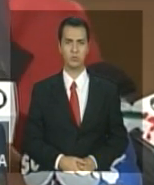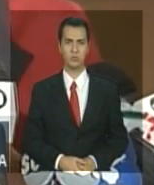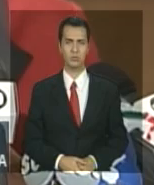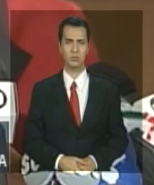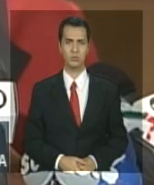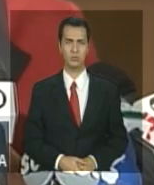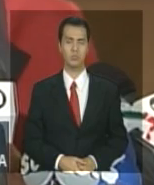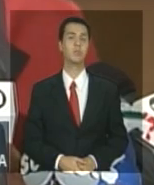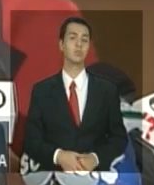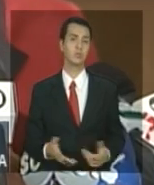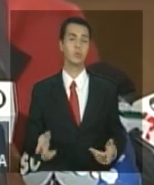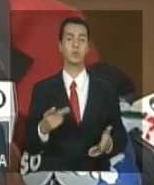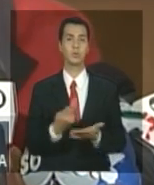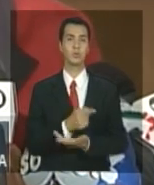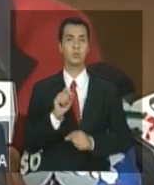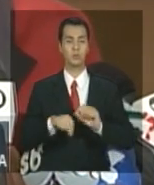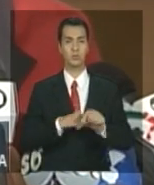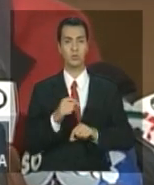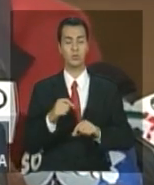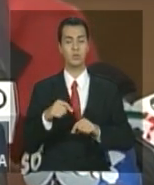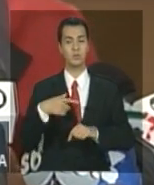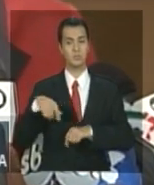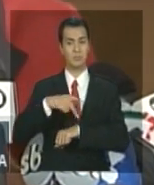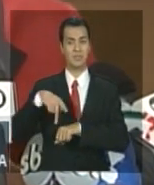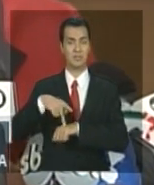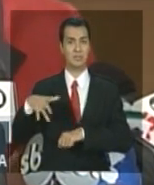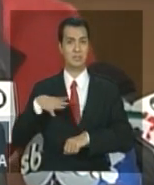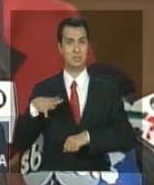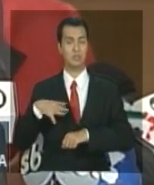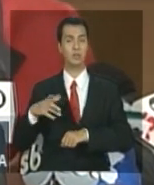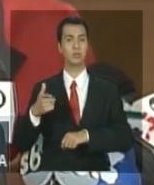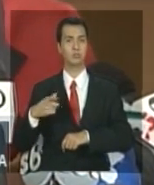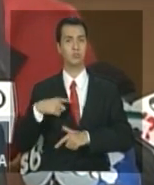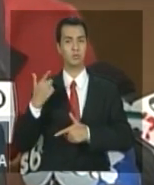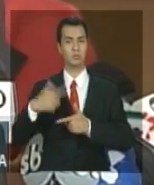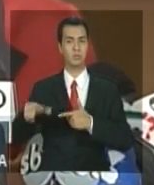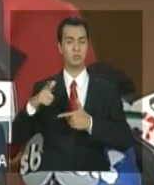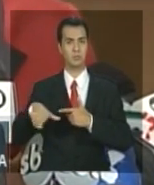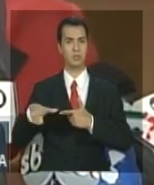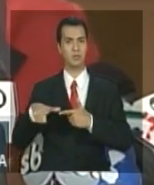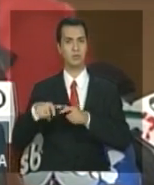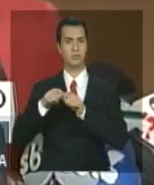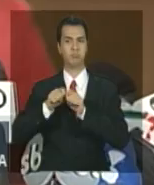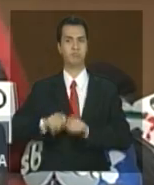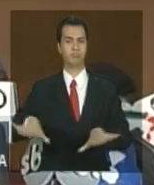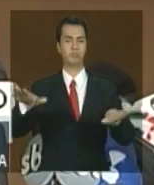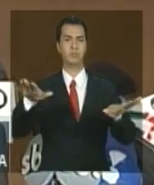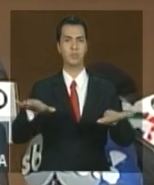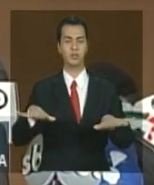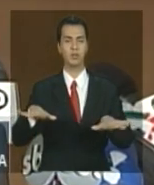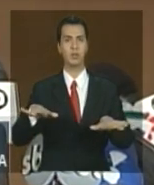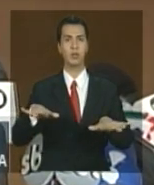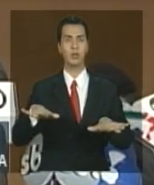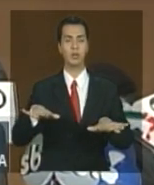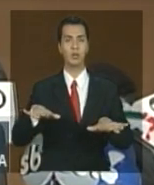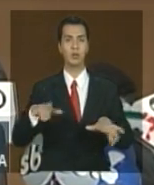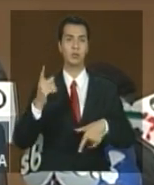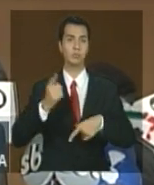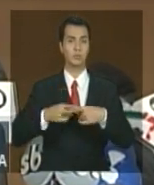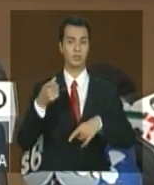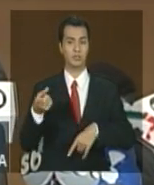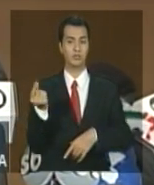exporta para os países emergentes a crise que é dos desenvolvidos, através da desvalorização das moedas dos